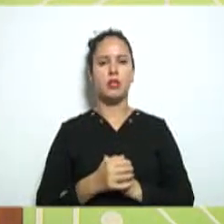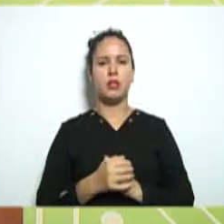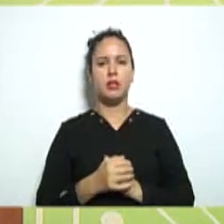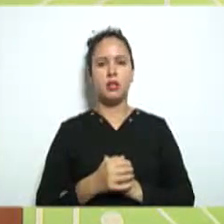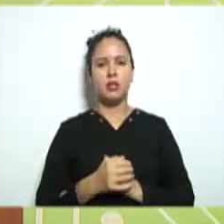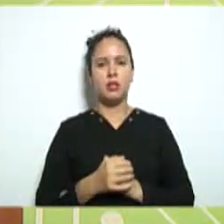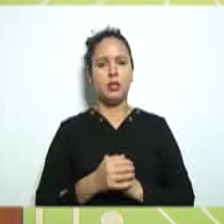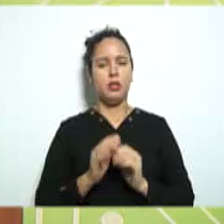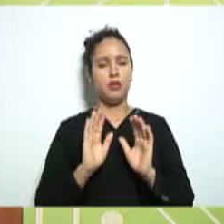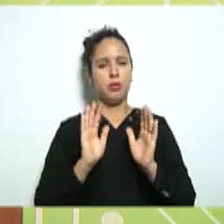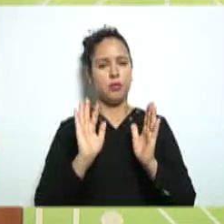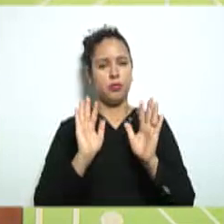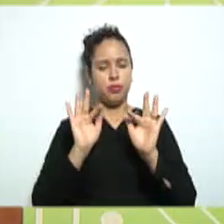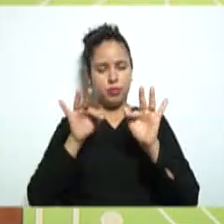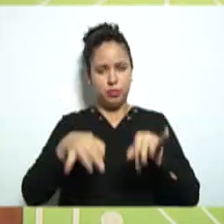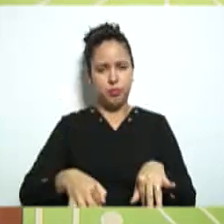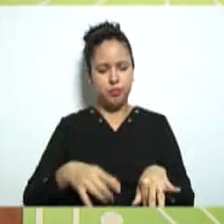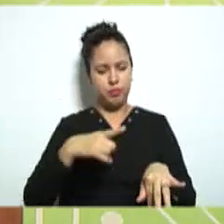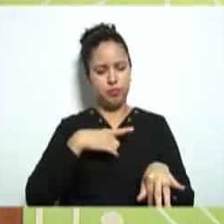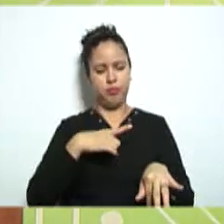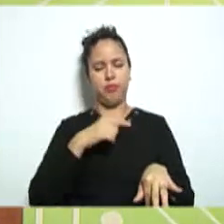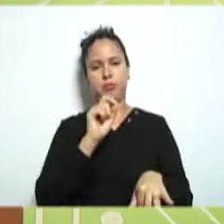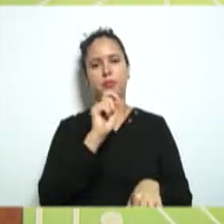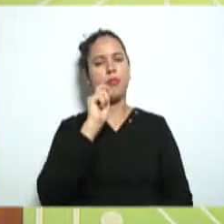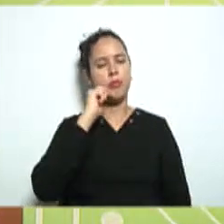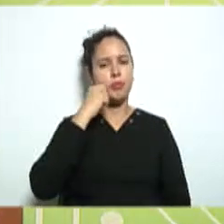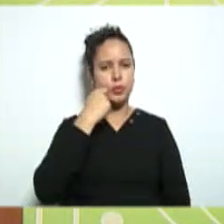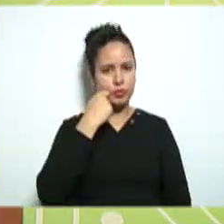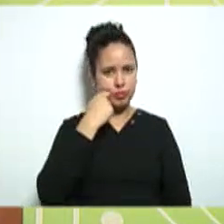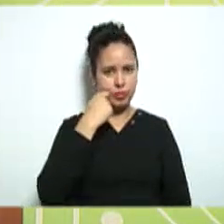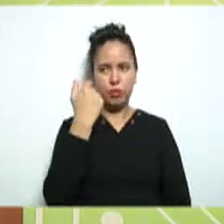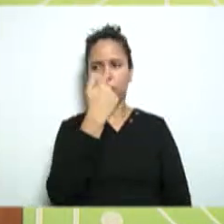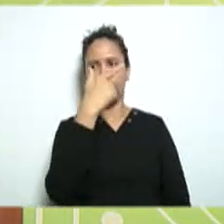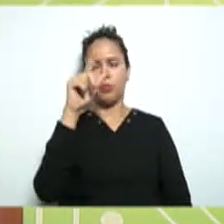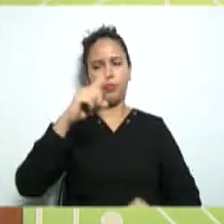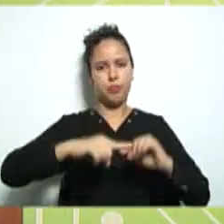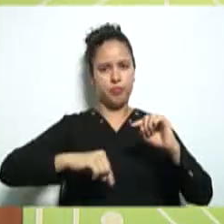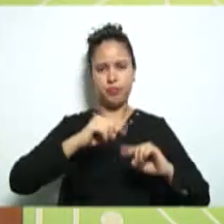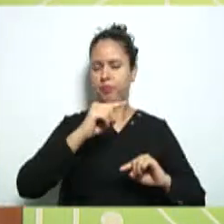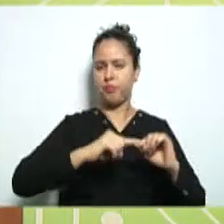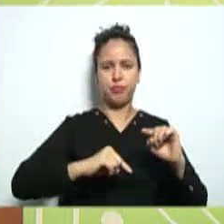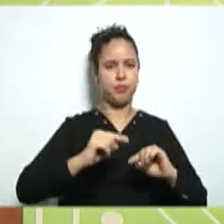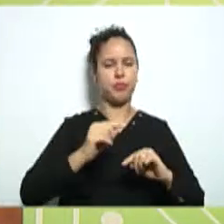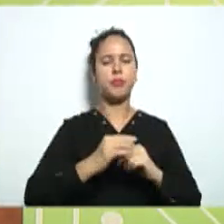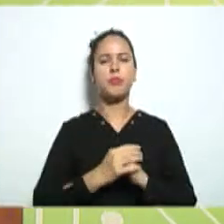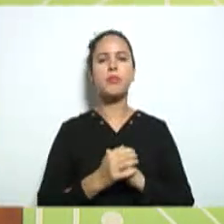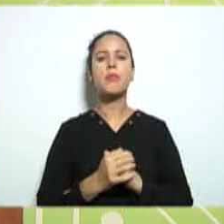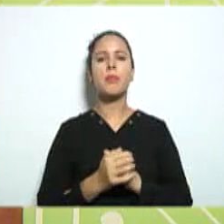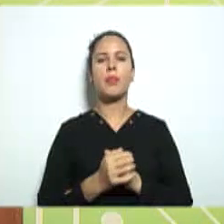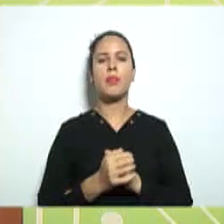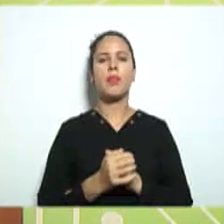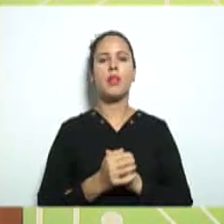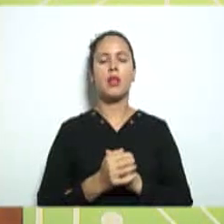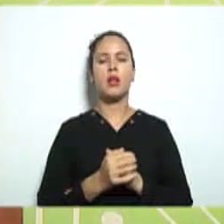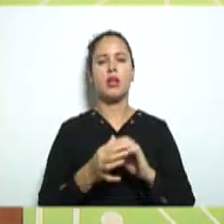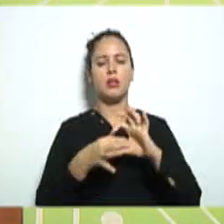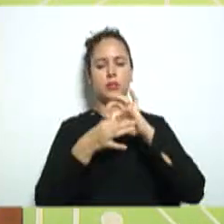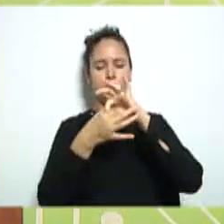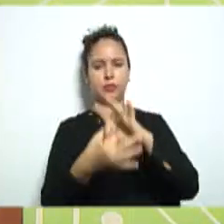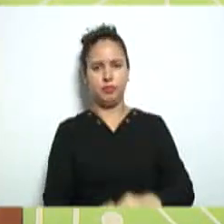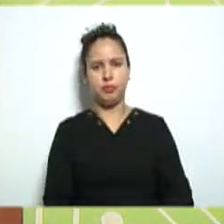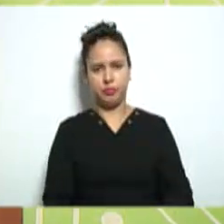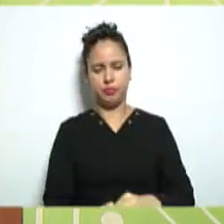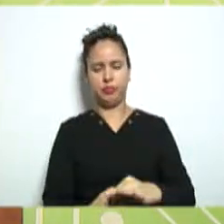está organizado para satisfazer aquilo de que nós necessitamos. Se nós aqui, nesse contexto